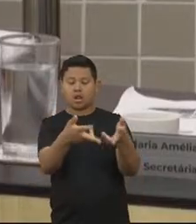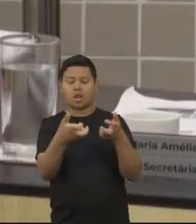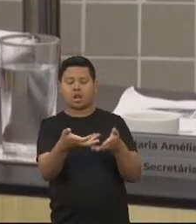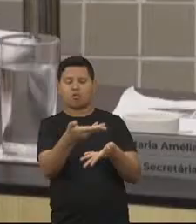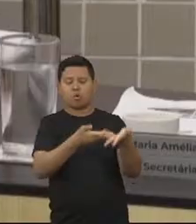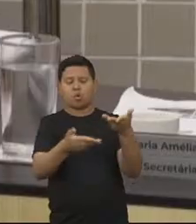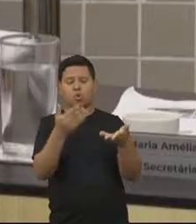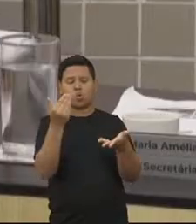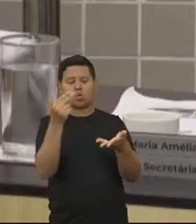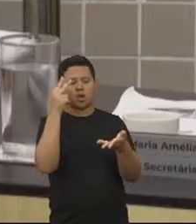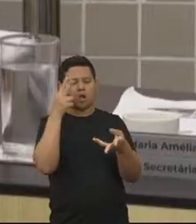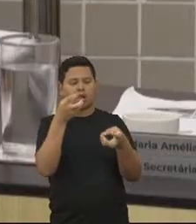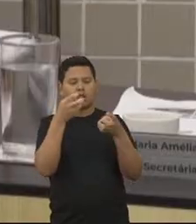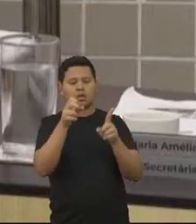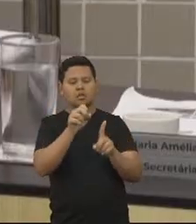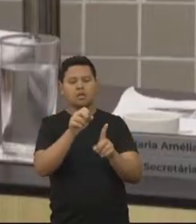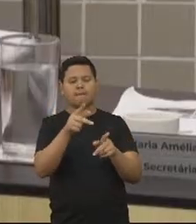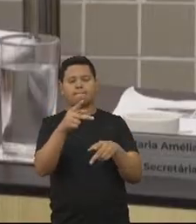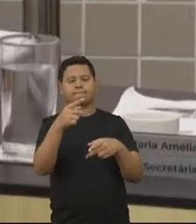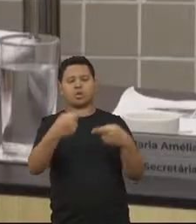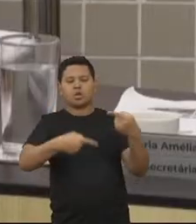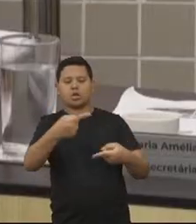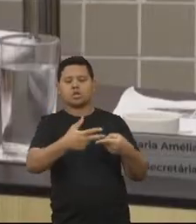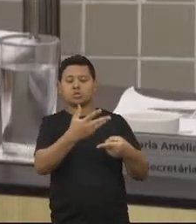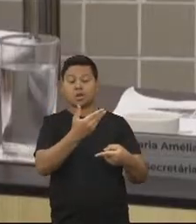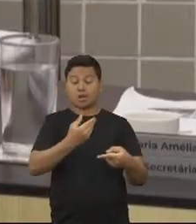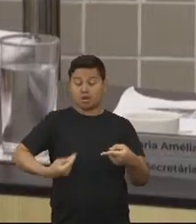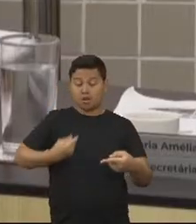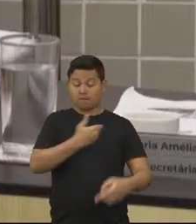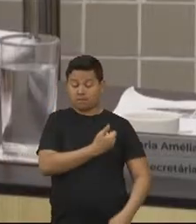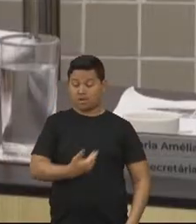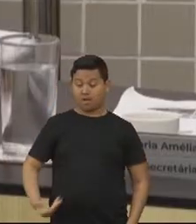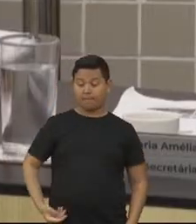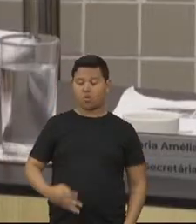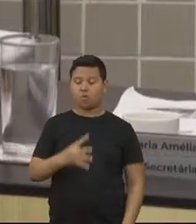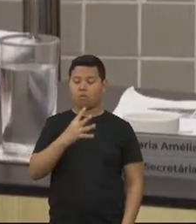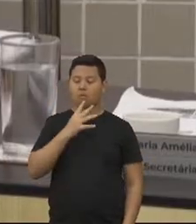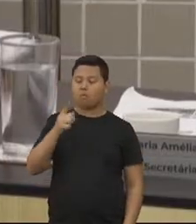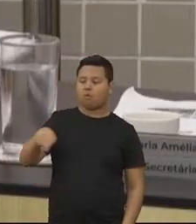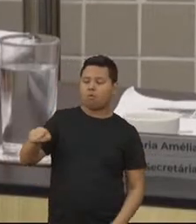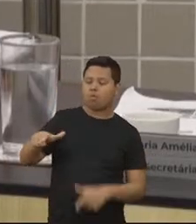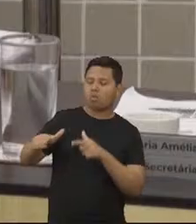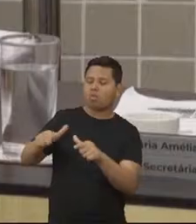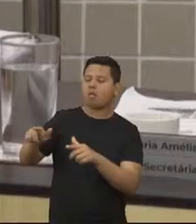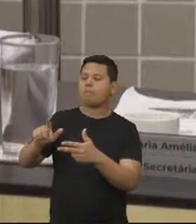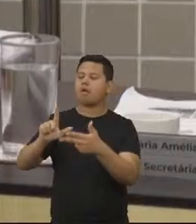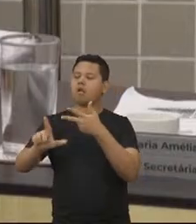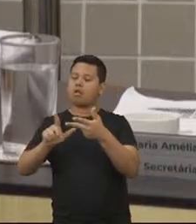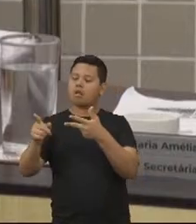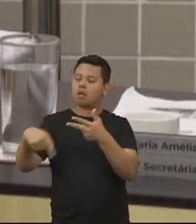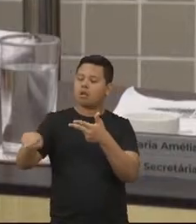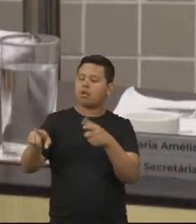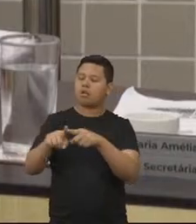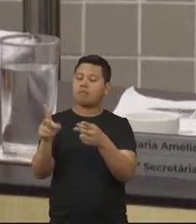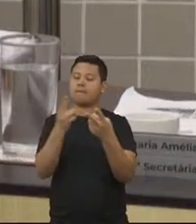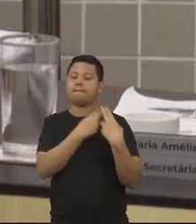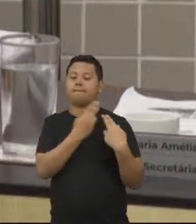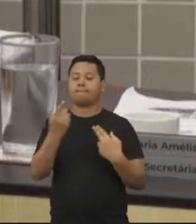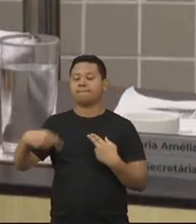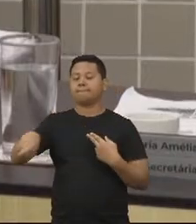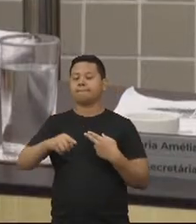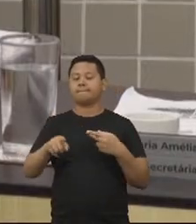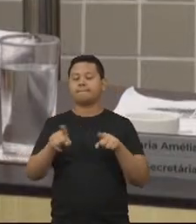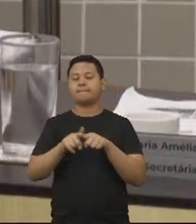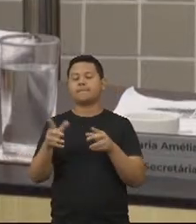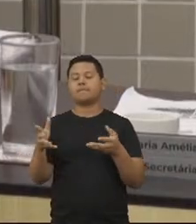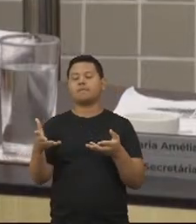e pela vida pública, permitindo que estudantes conheçam de perto o funcionamento do Poder Legislativo e a responsabilidade